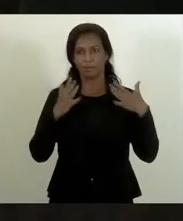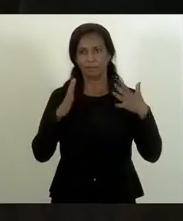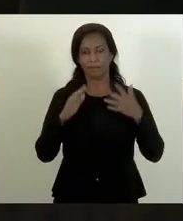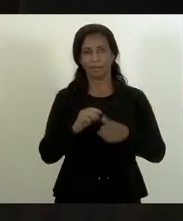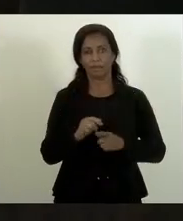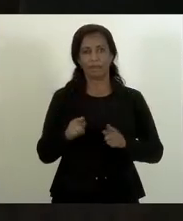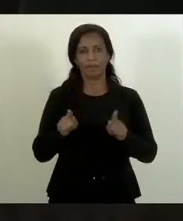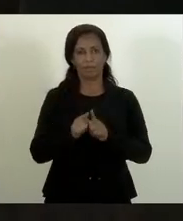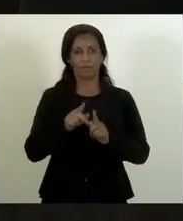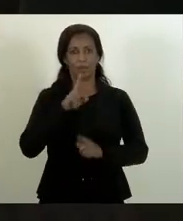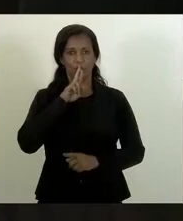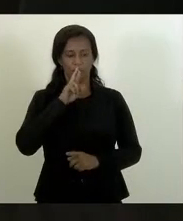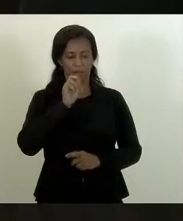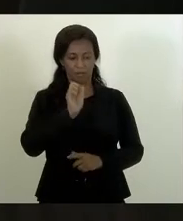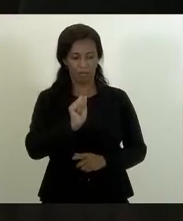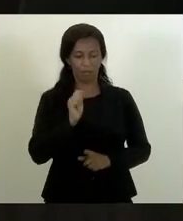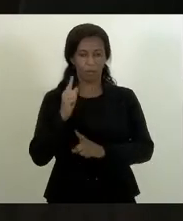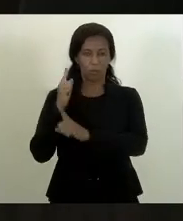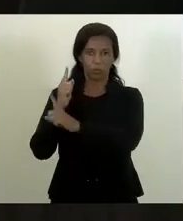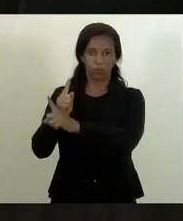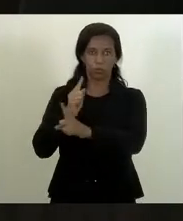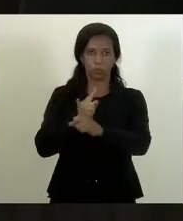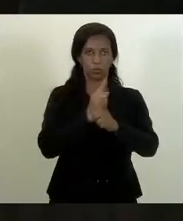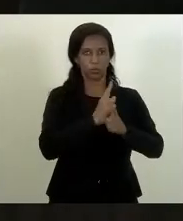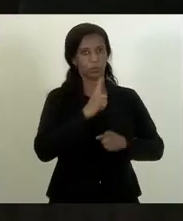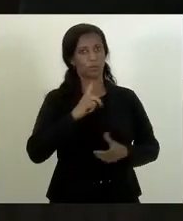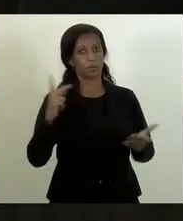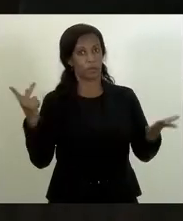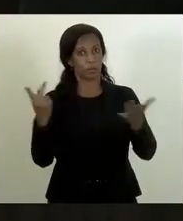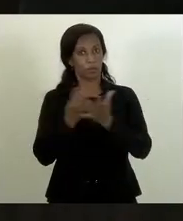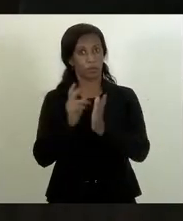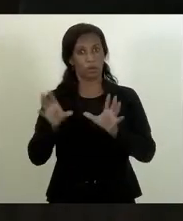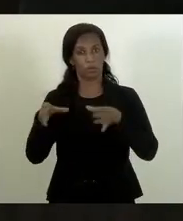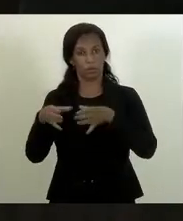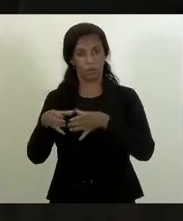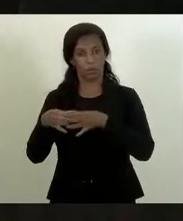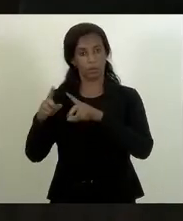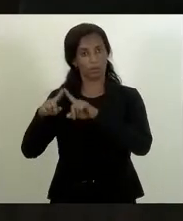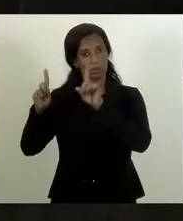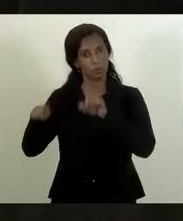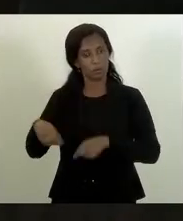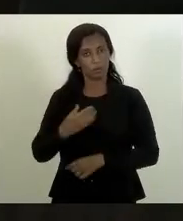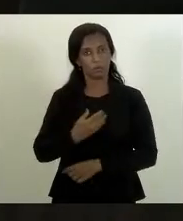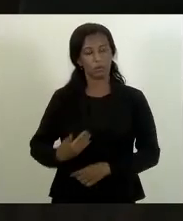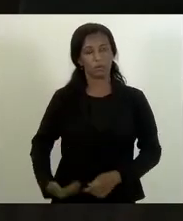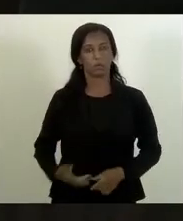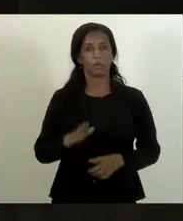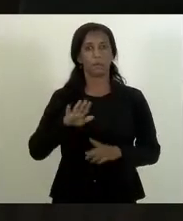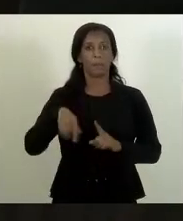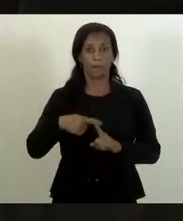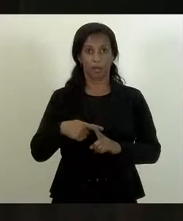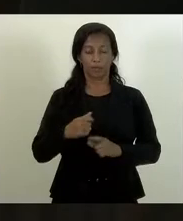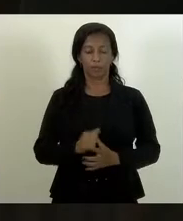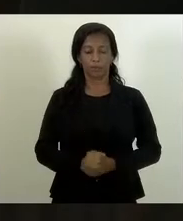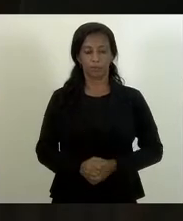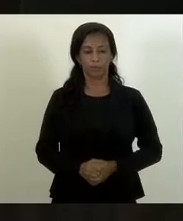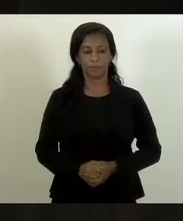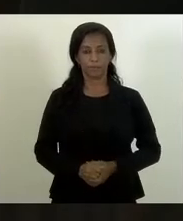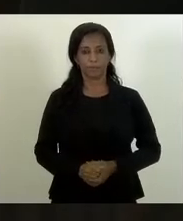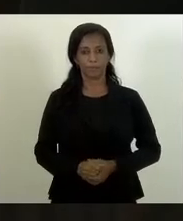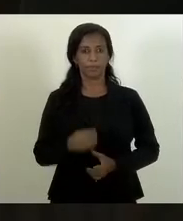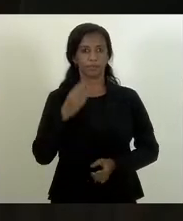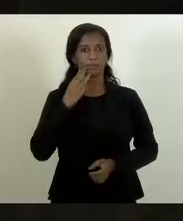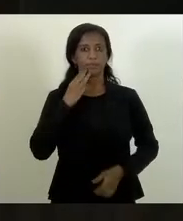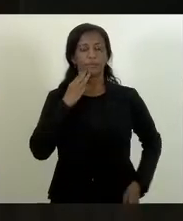Amorim pelos encontros que têm acontecido no âmbito da Comissão de Servidores Públicos. Mais,